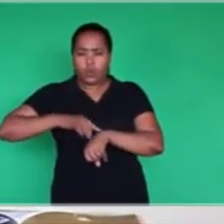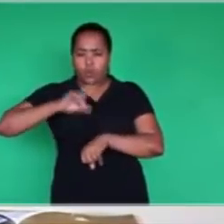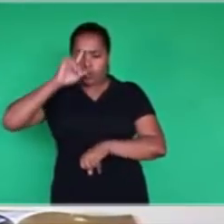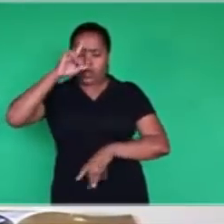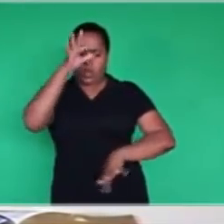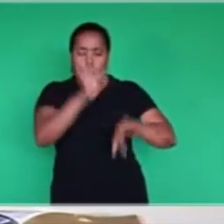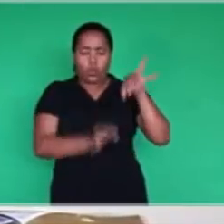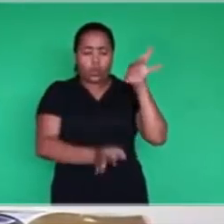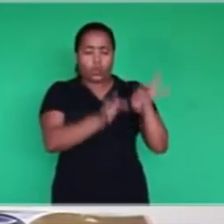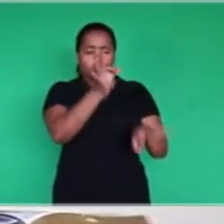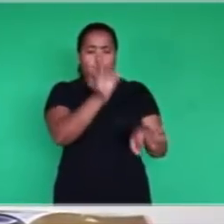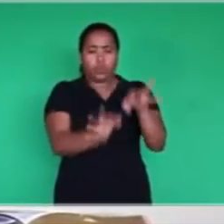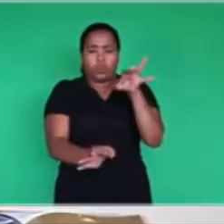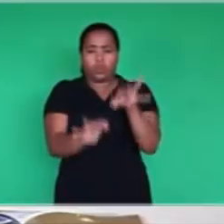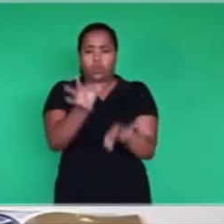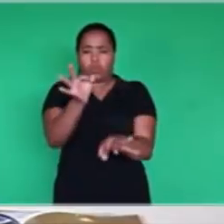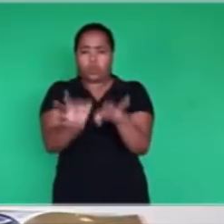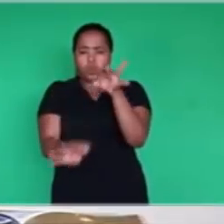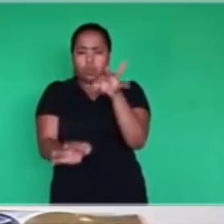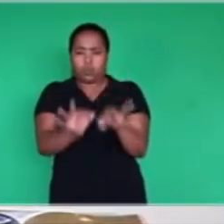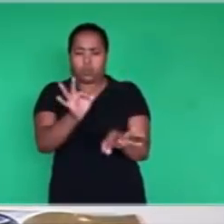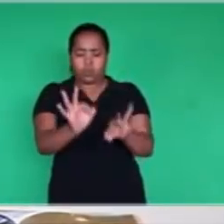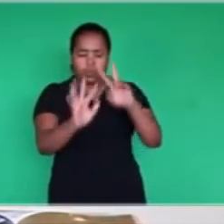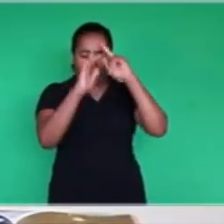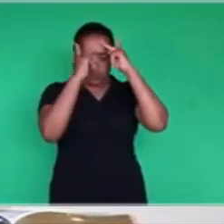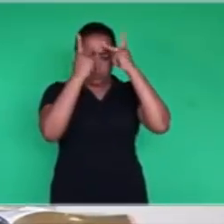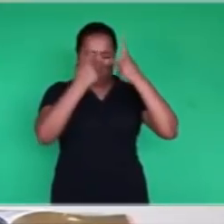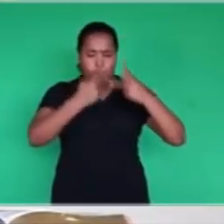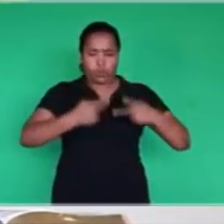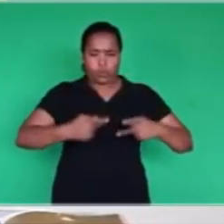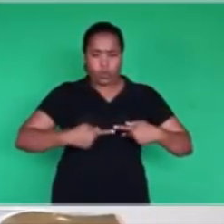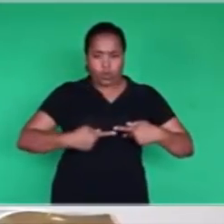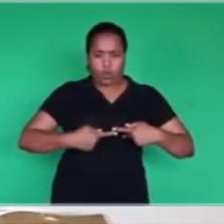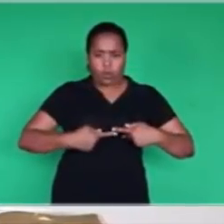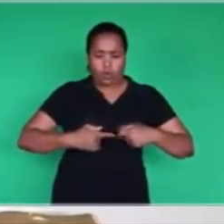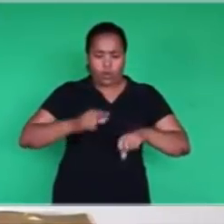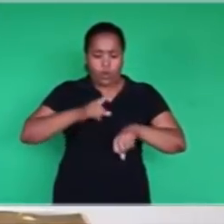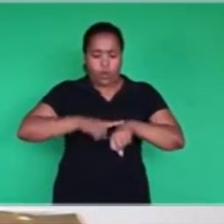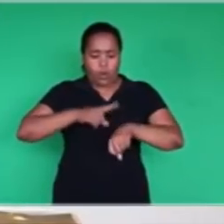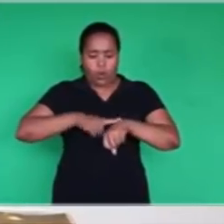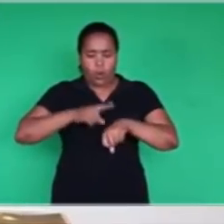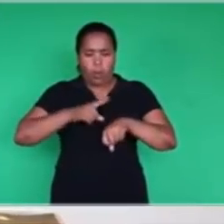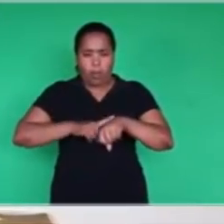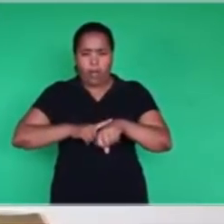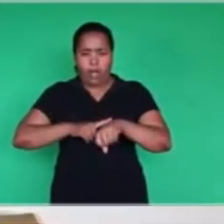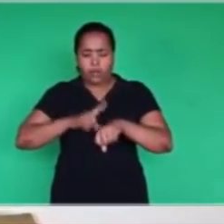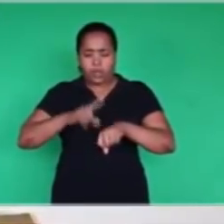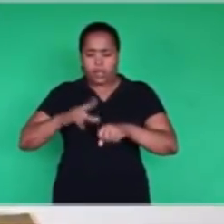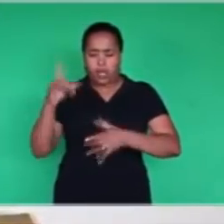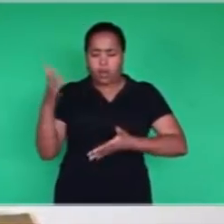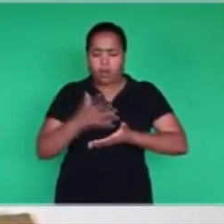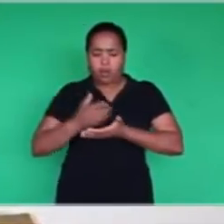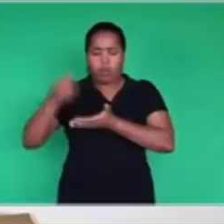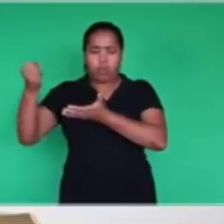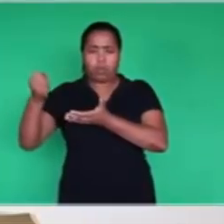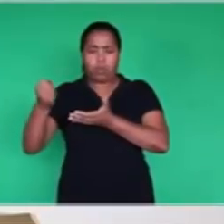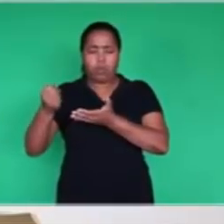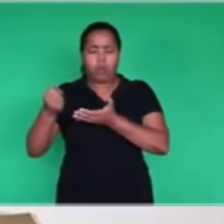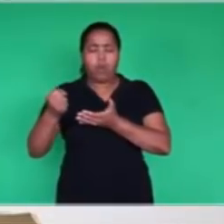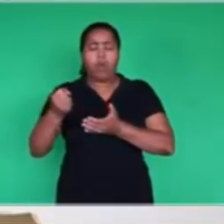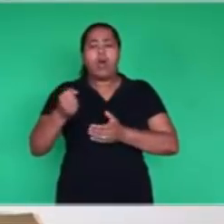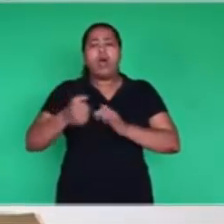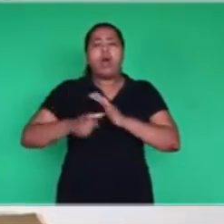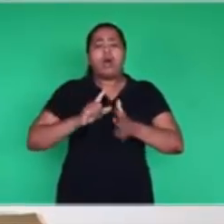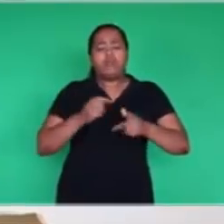carne. Fazer uma limpeza. Para o milênio, a primeira coisa que tem que fazer é carne, cuidar da carne. Tirar a